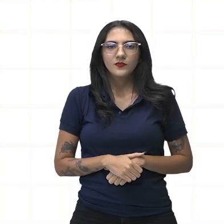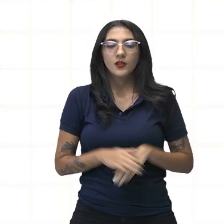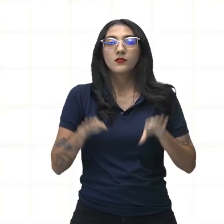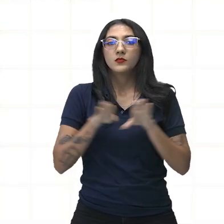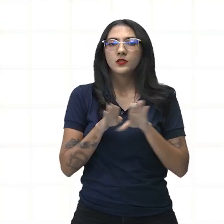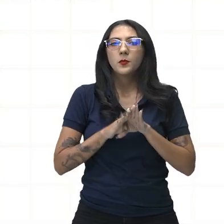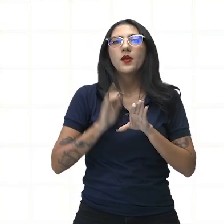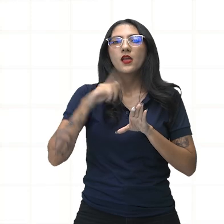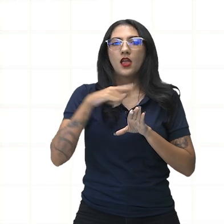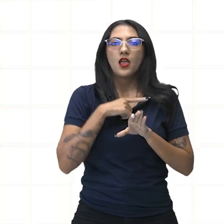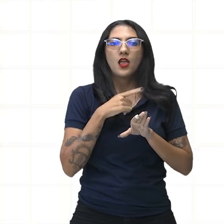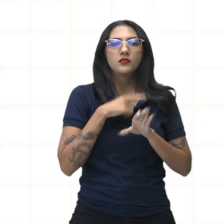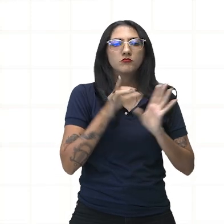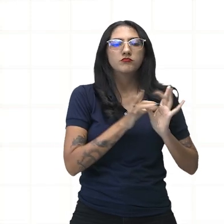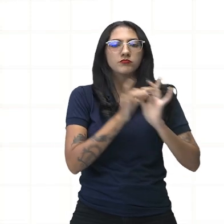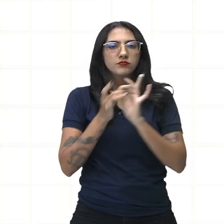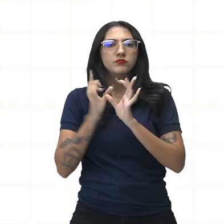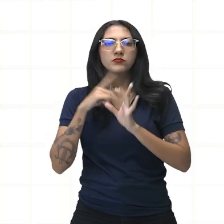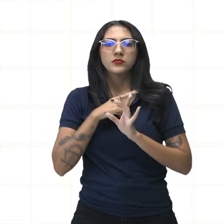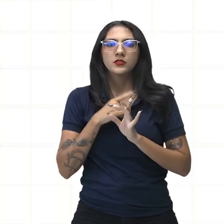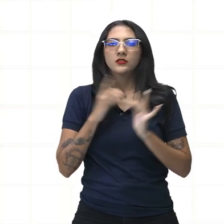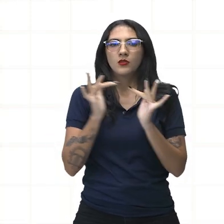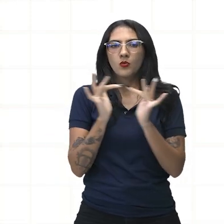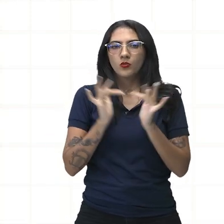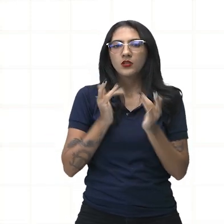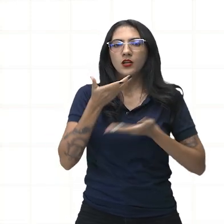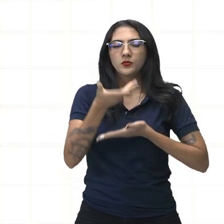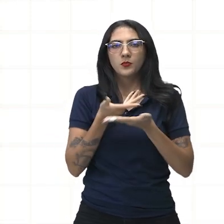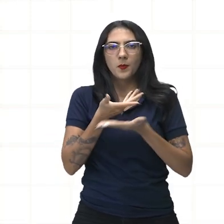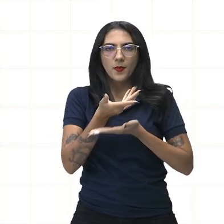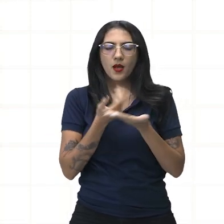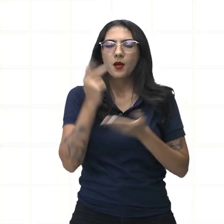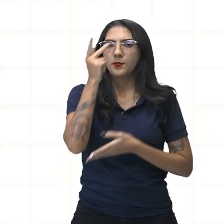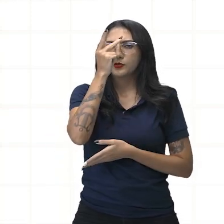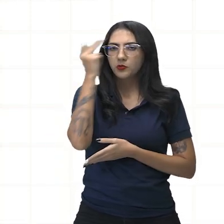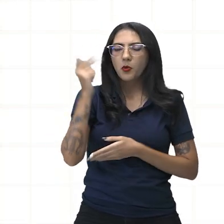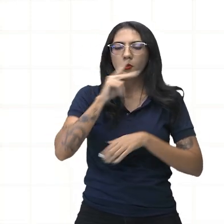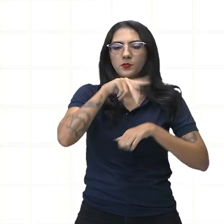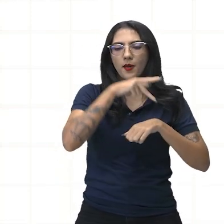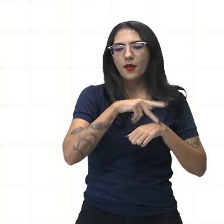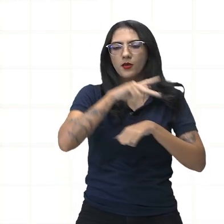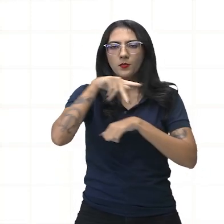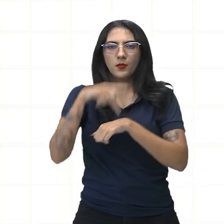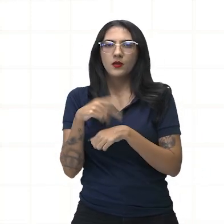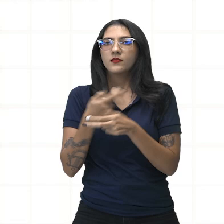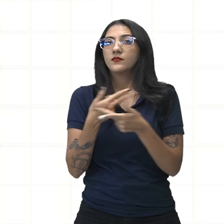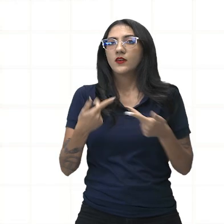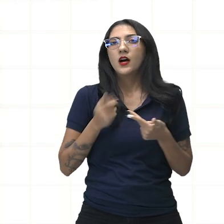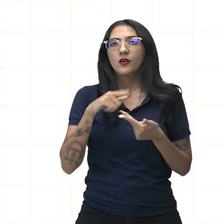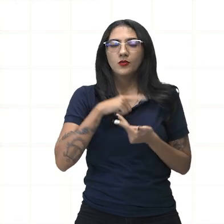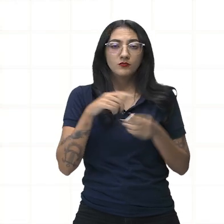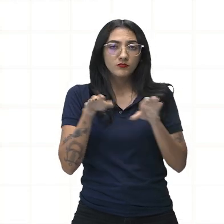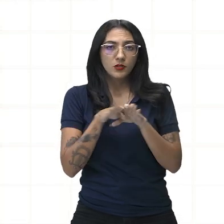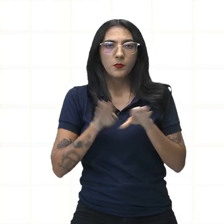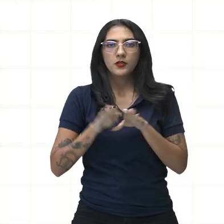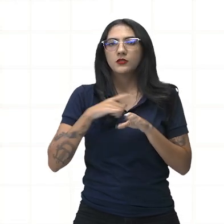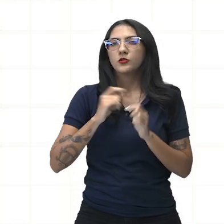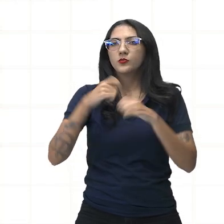ela proporcionou essa interação entre as pessoas, entre os lugares, ela também criou